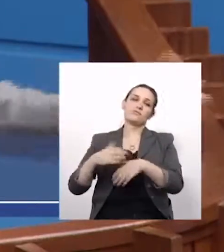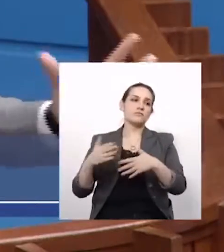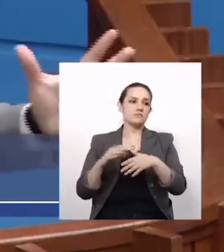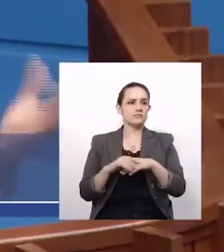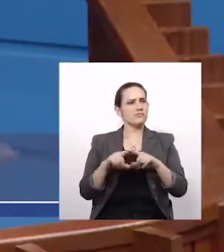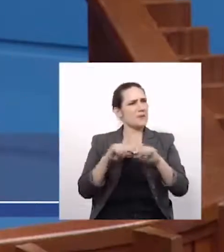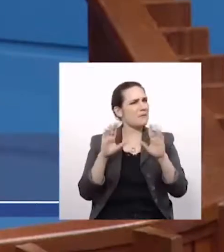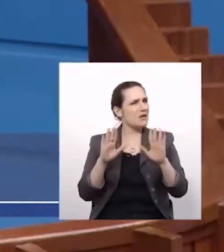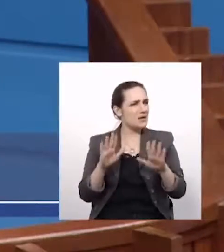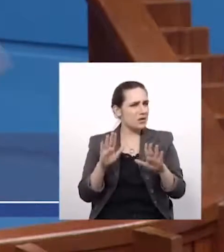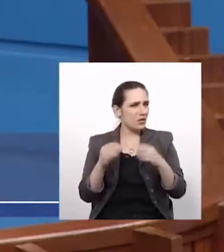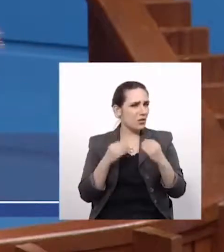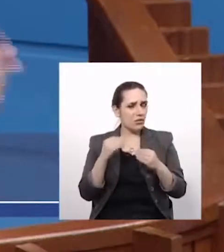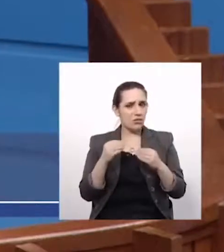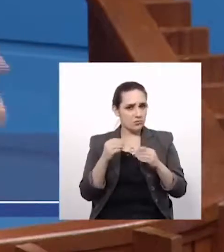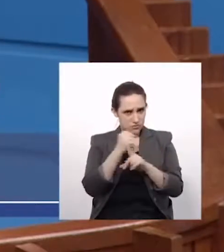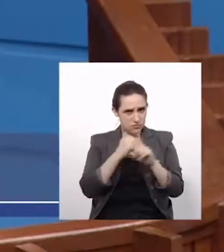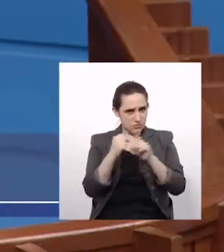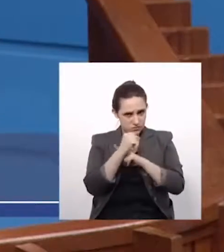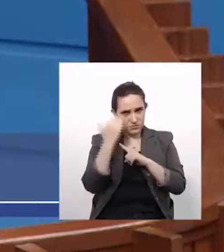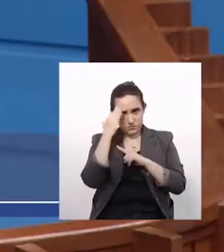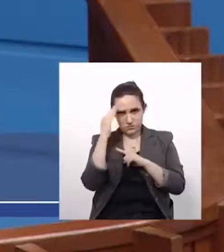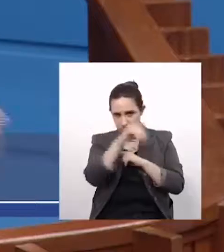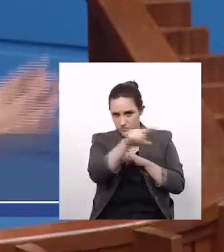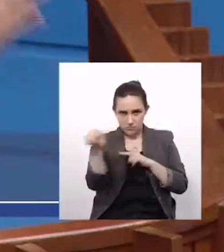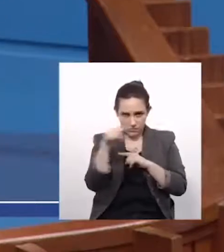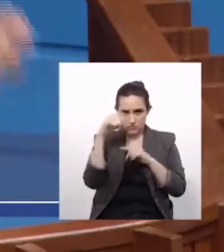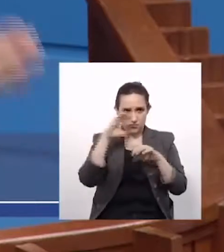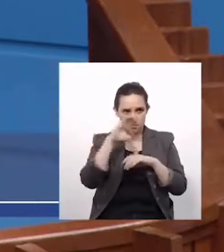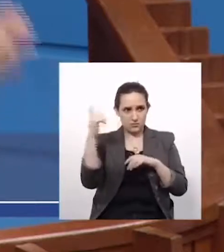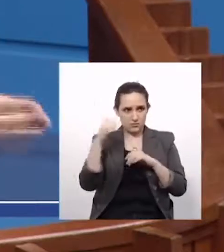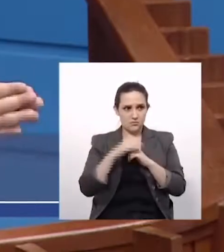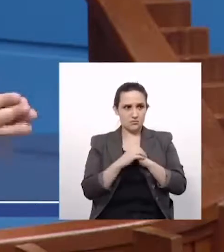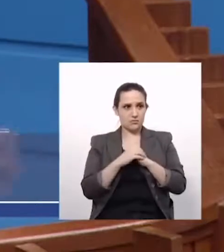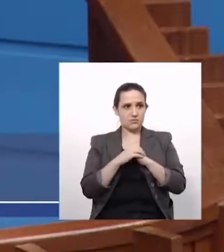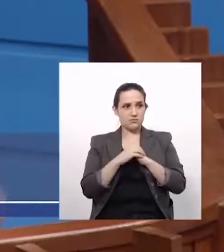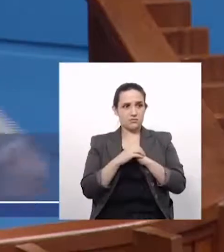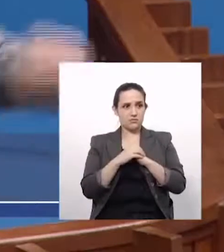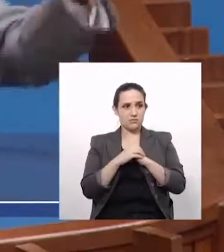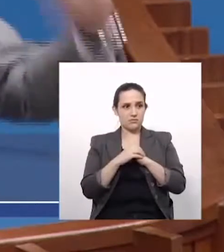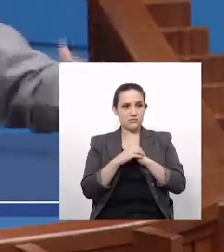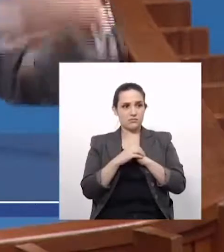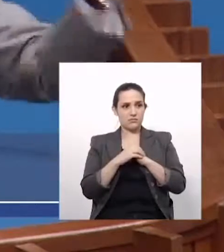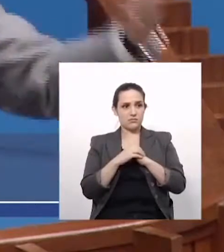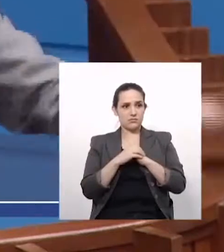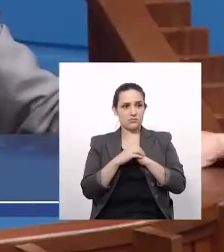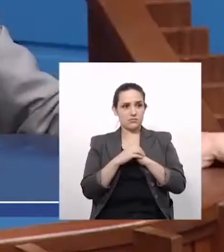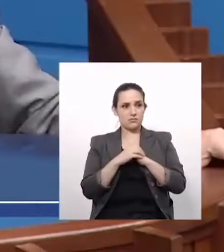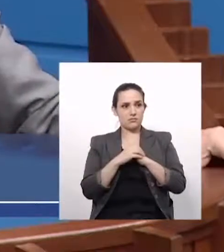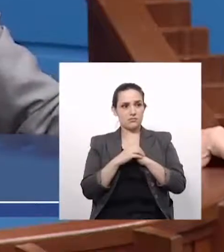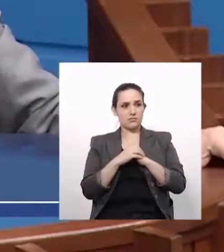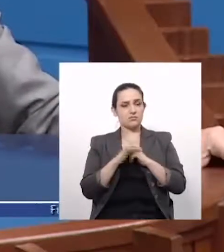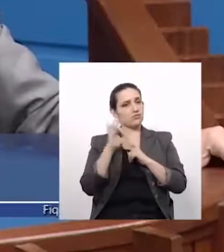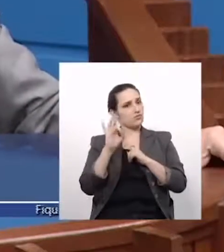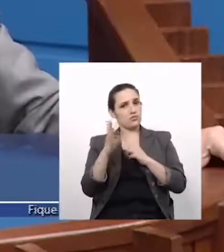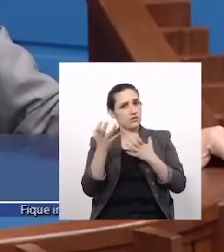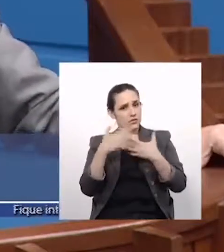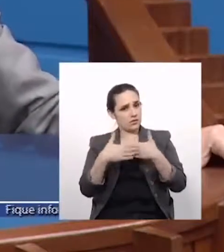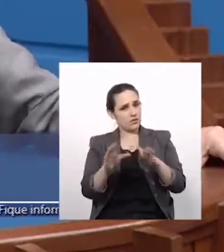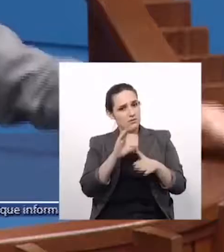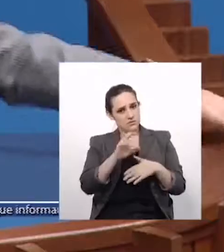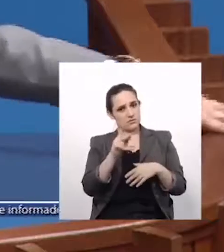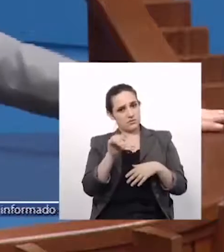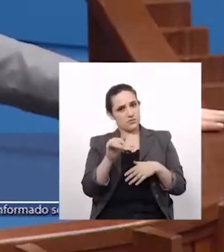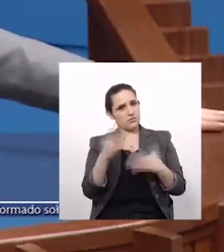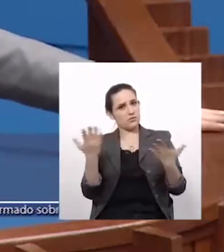resultado dela? Será que a sociedade sul-mato-grossense quer deste parlamento a simples e pura formação de uma